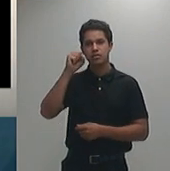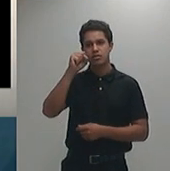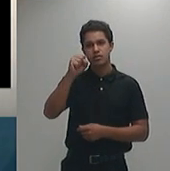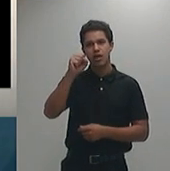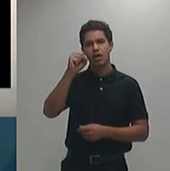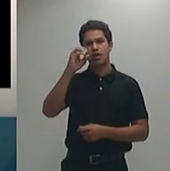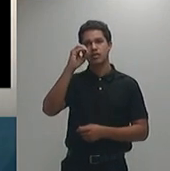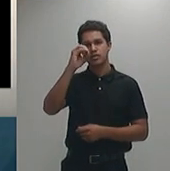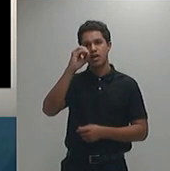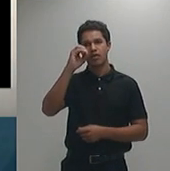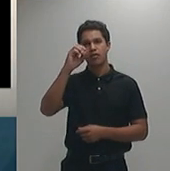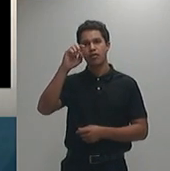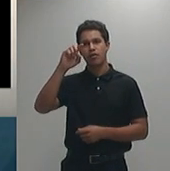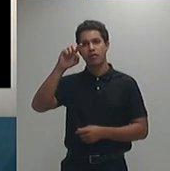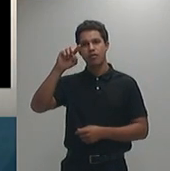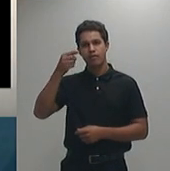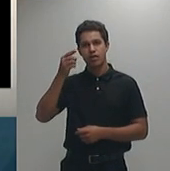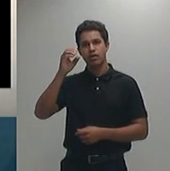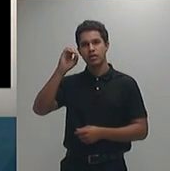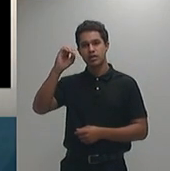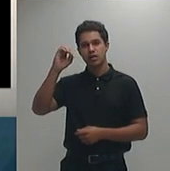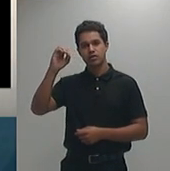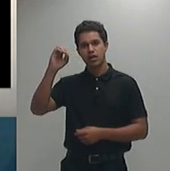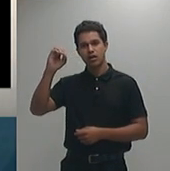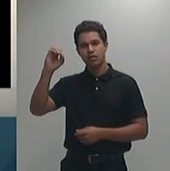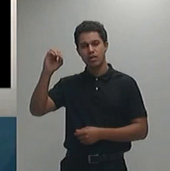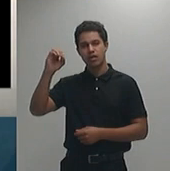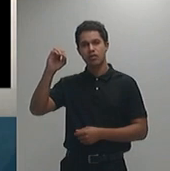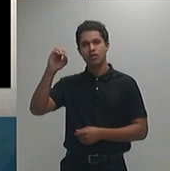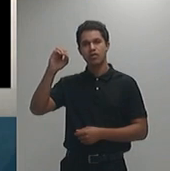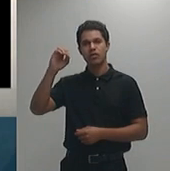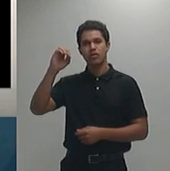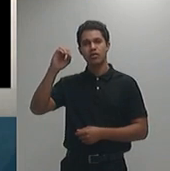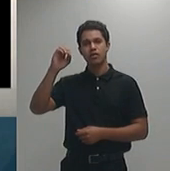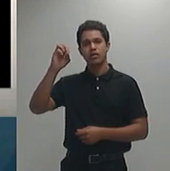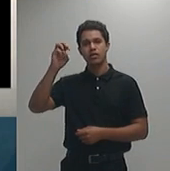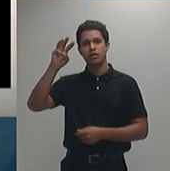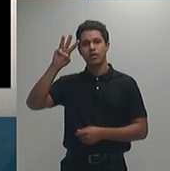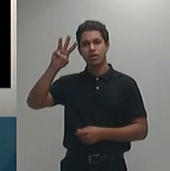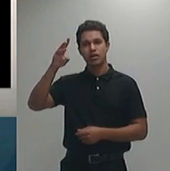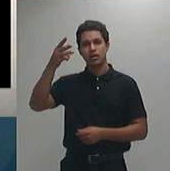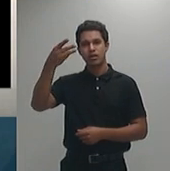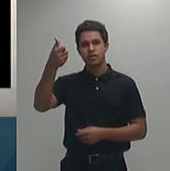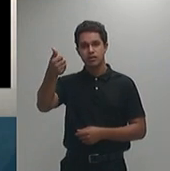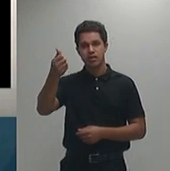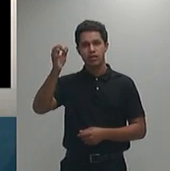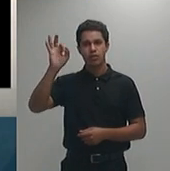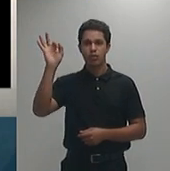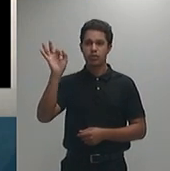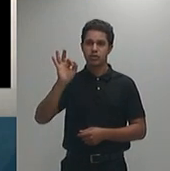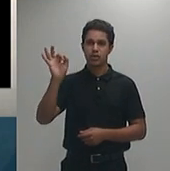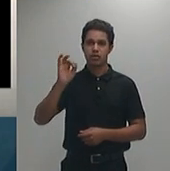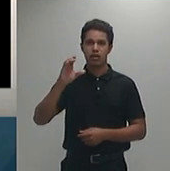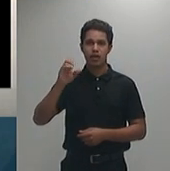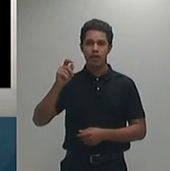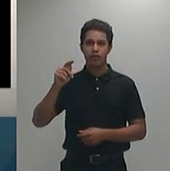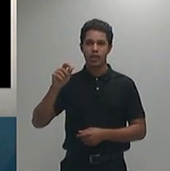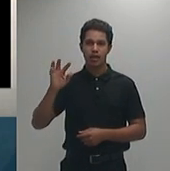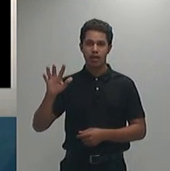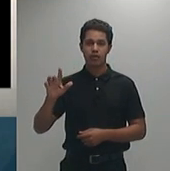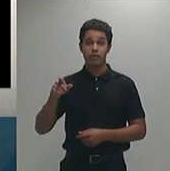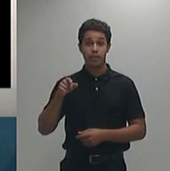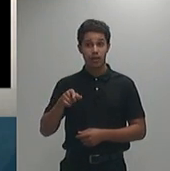0,000001 50 depois da, 36 por cento do capital e ele